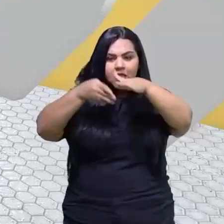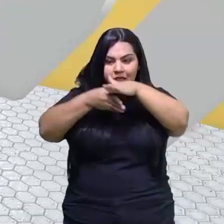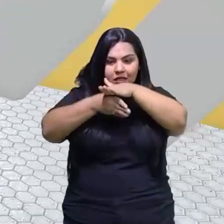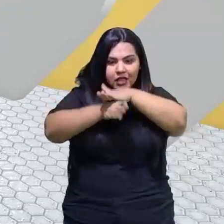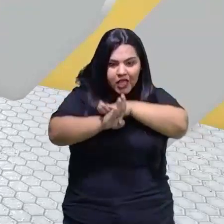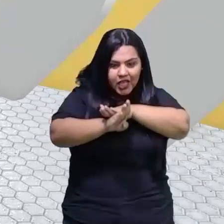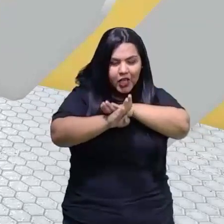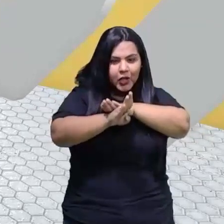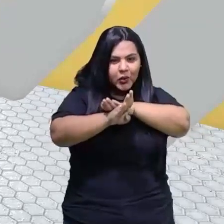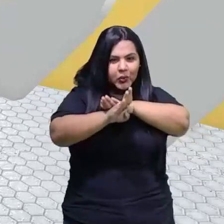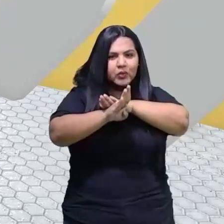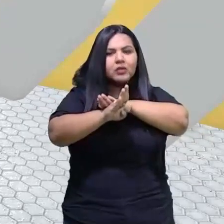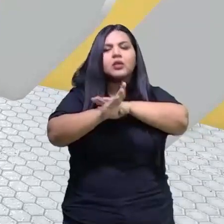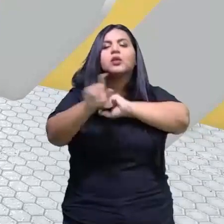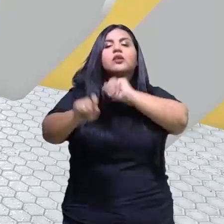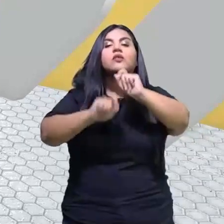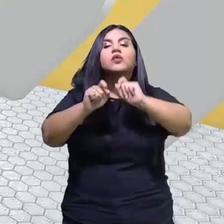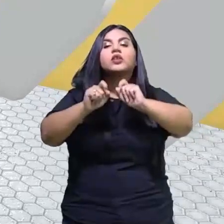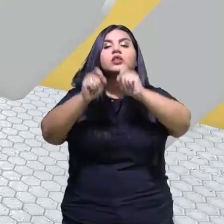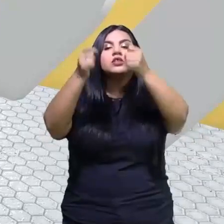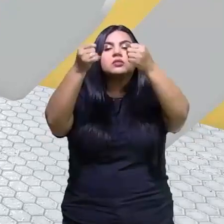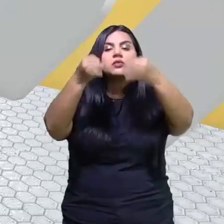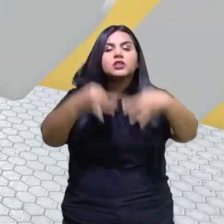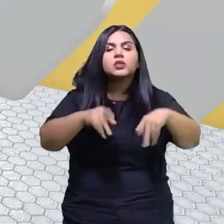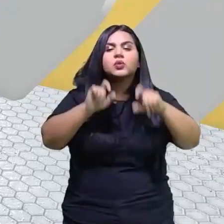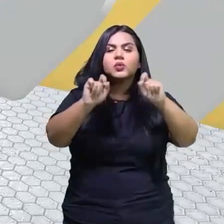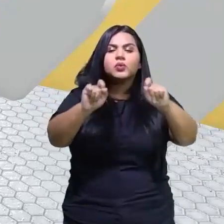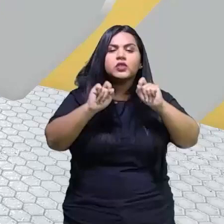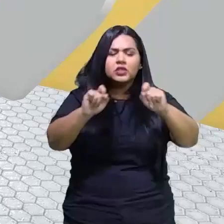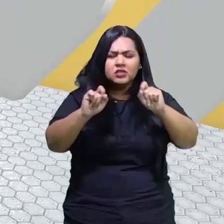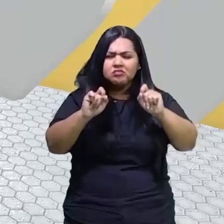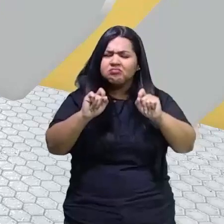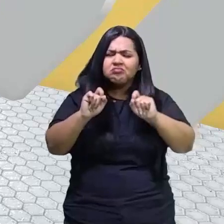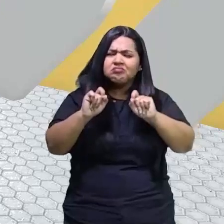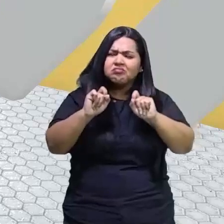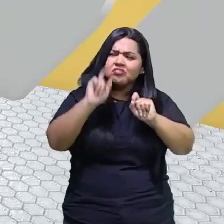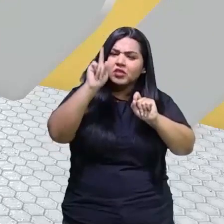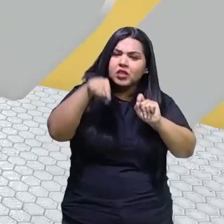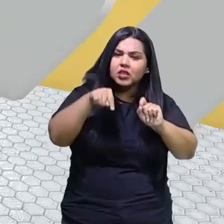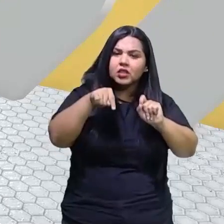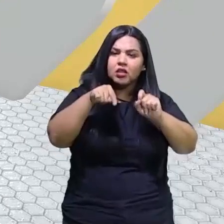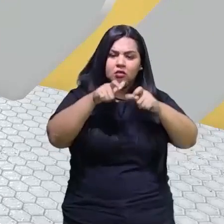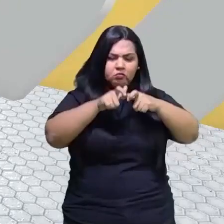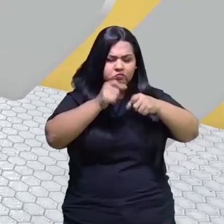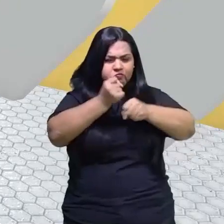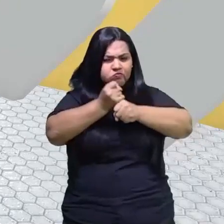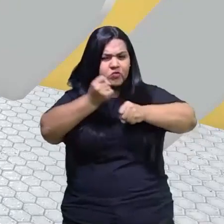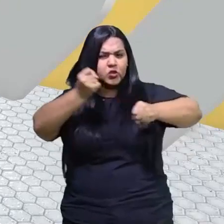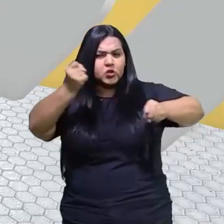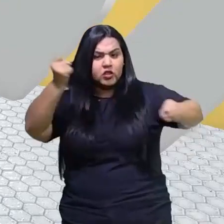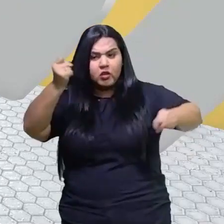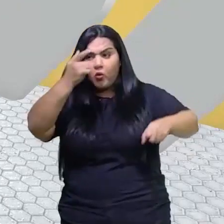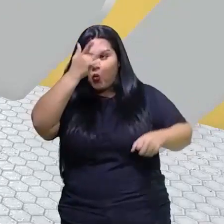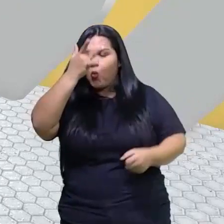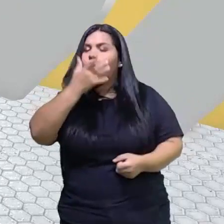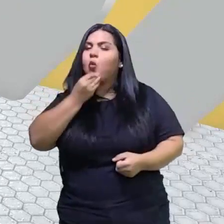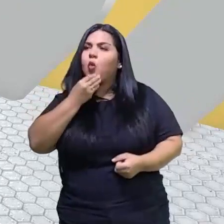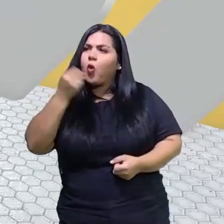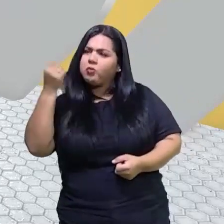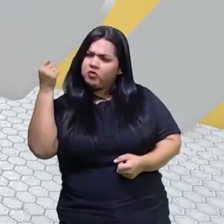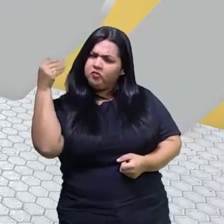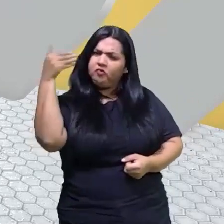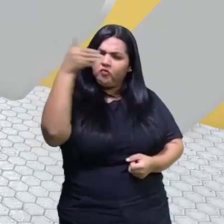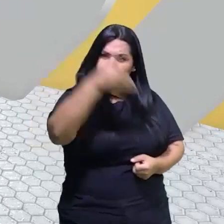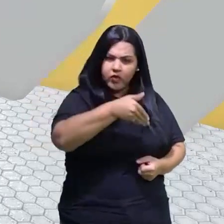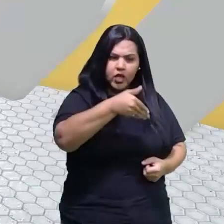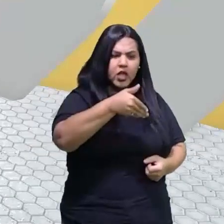palácio. Agora eu vou te explicar o que representava isso na época. Um grande comerciante de borracha veio para cá e decidiu